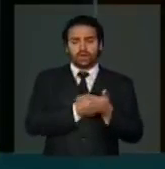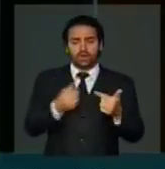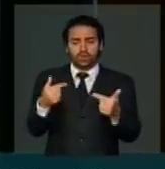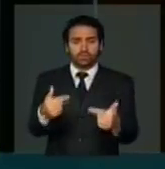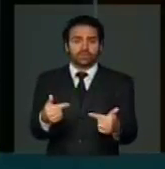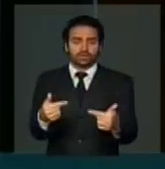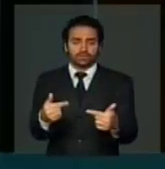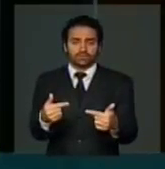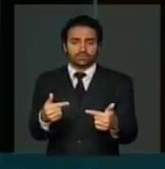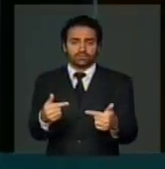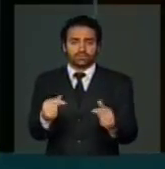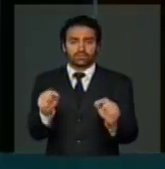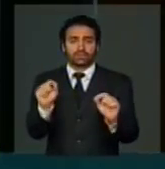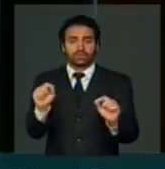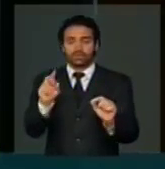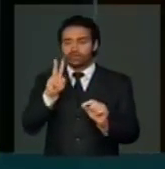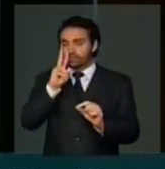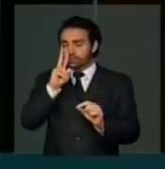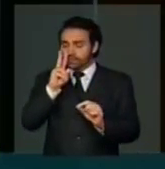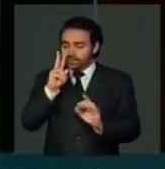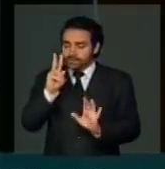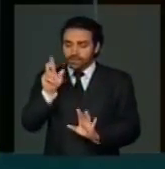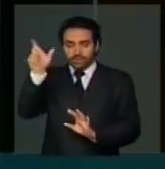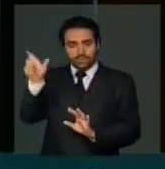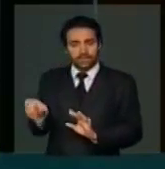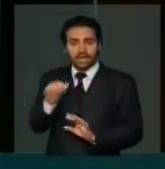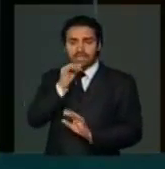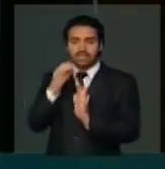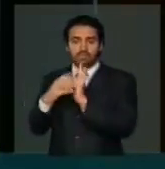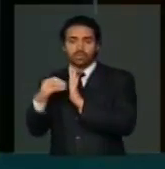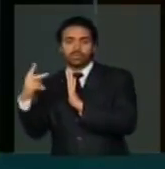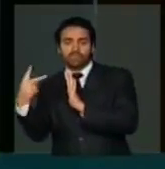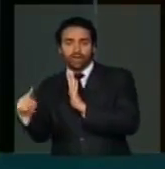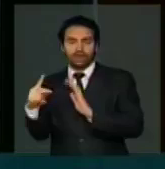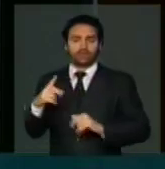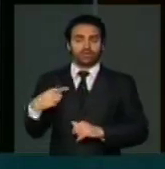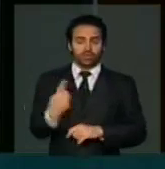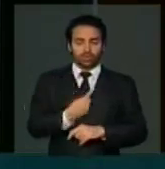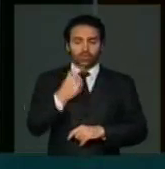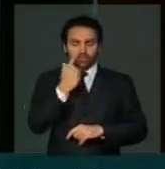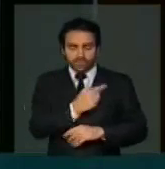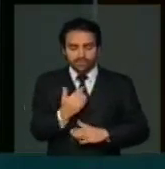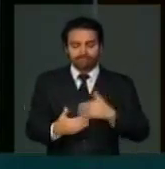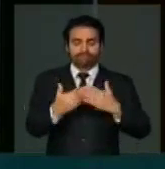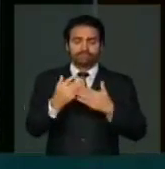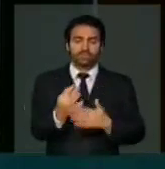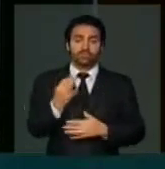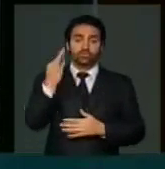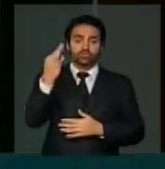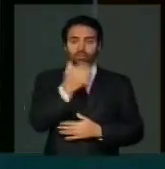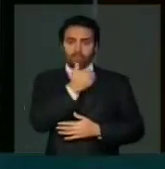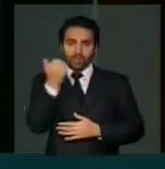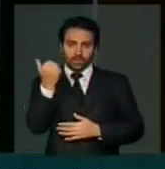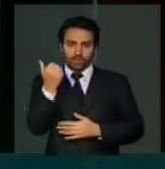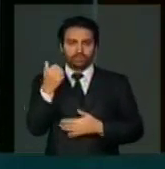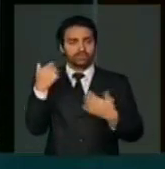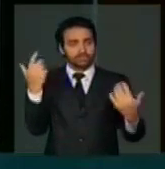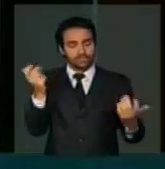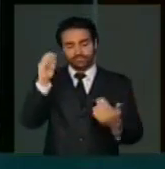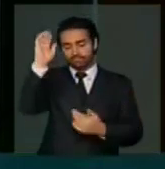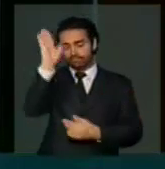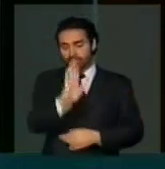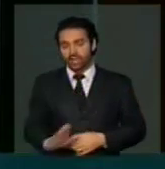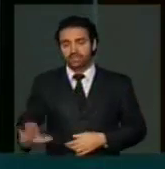encerramento, com a força do nosso exemplo, a gente poder construir dias melhores. Por isso, ao Brasil